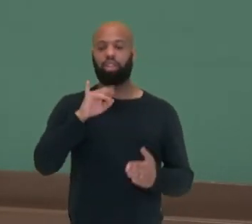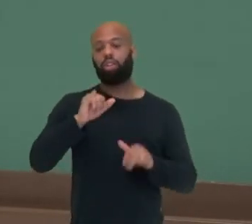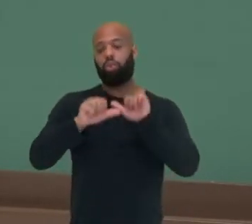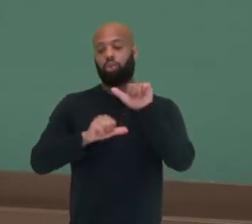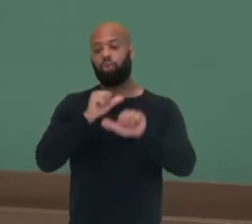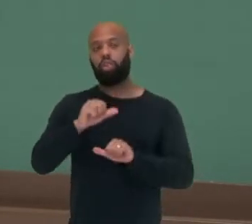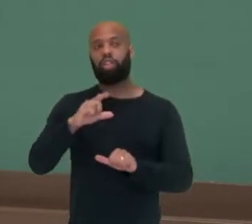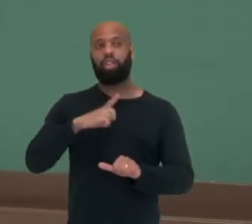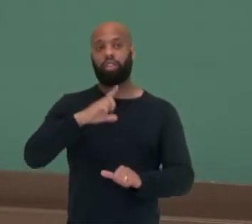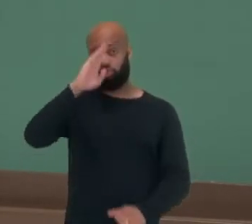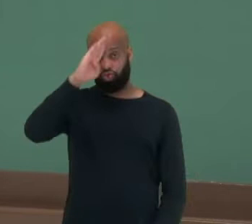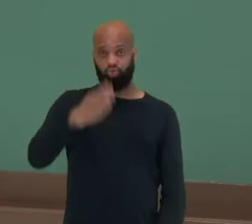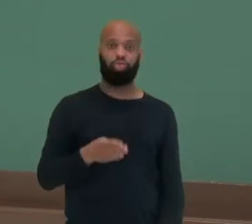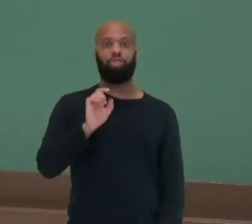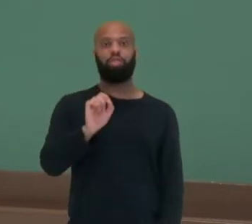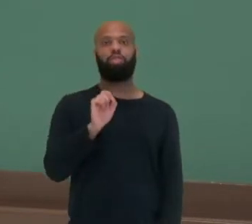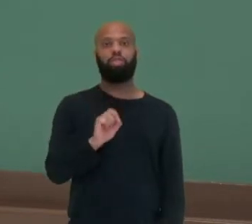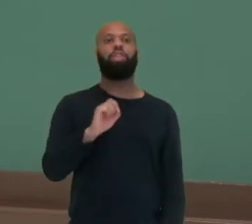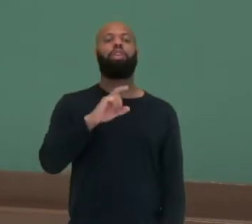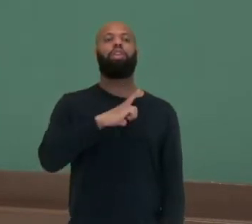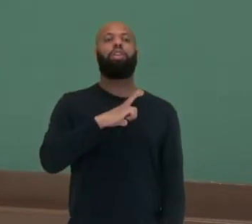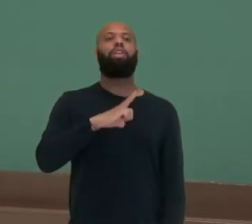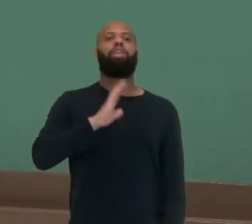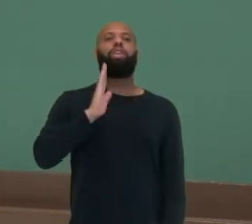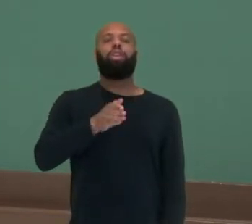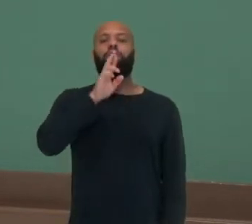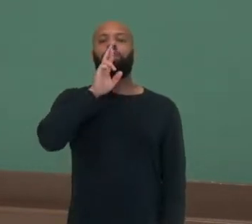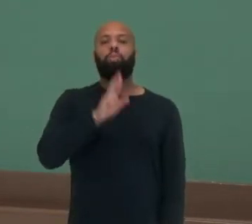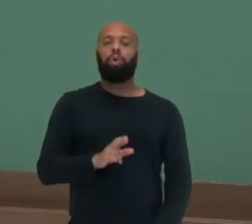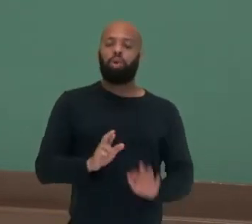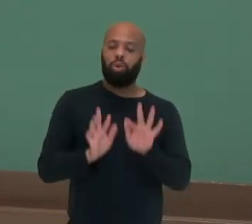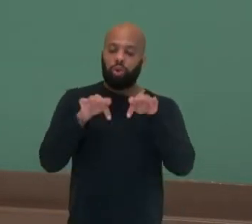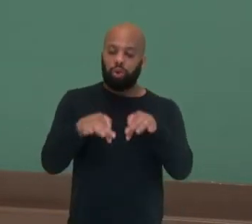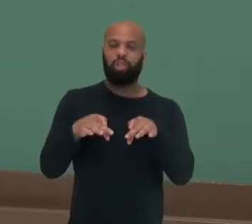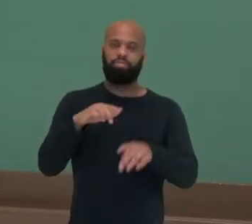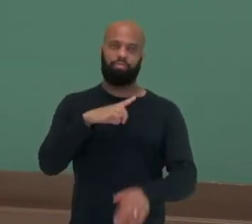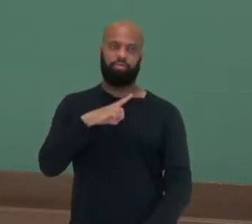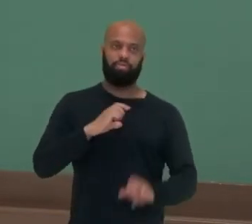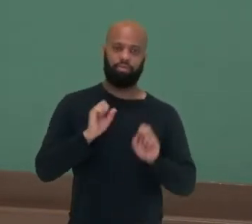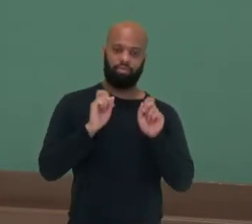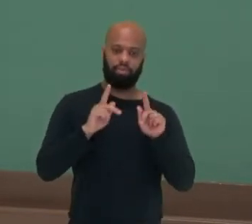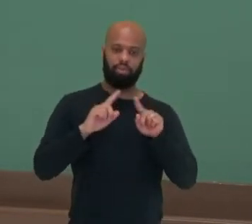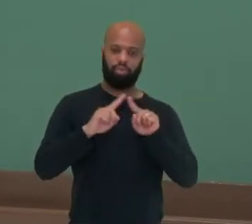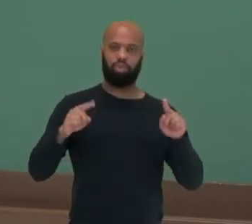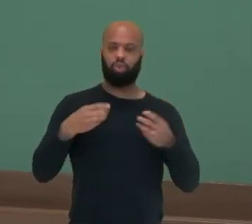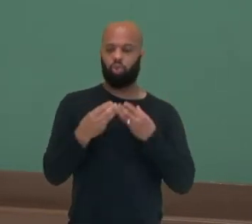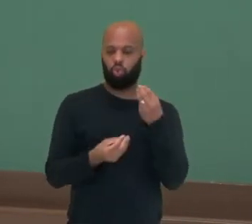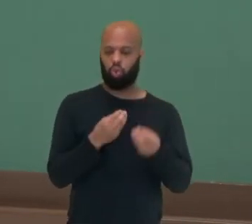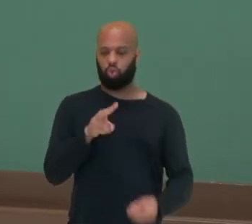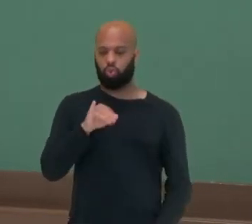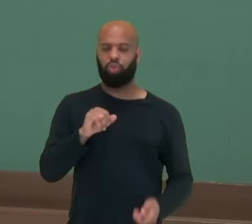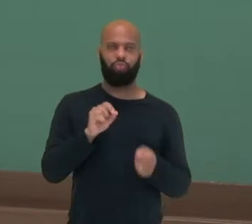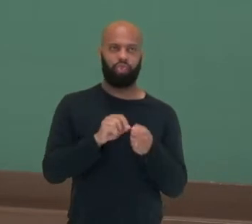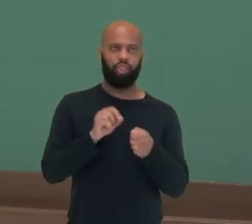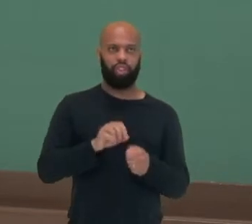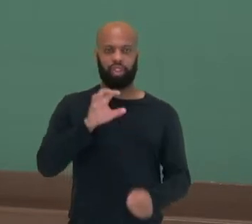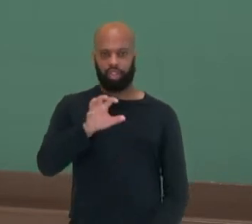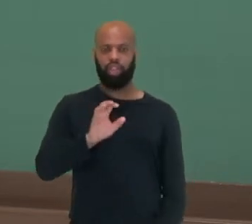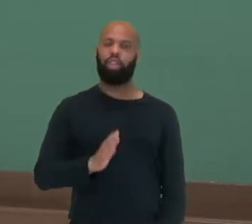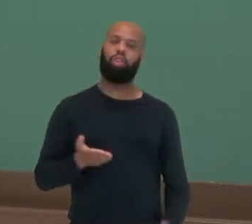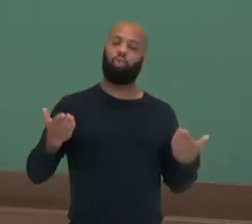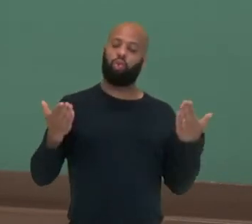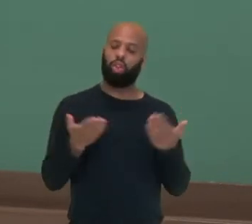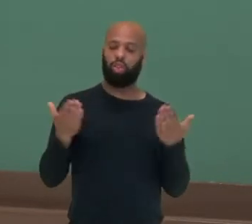ter automaticamente o resultado final ali. Mas como é que a gente vai fazer? É essa a